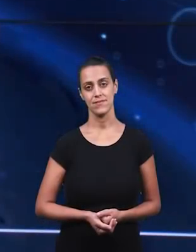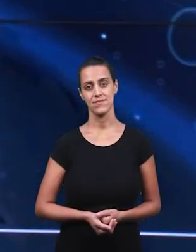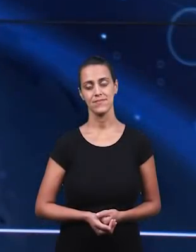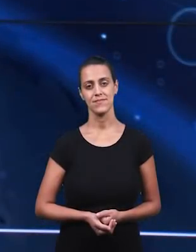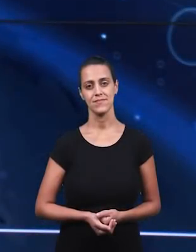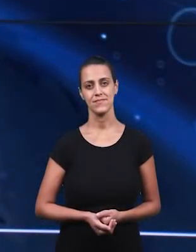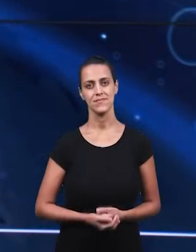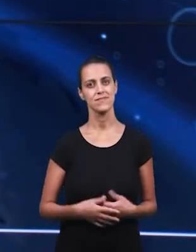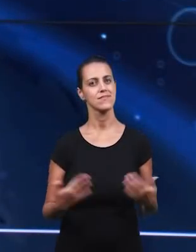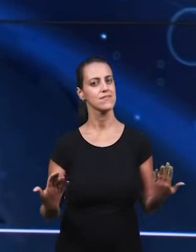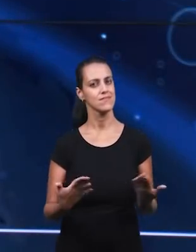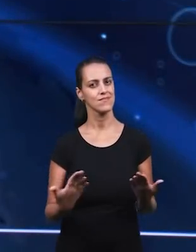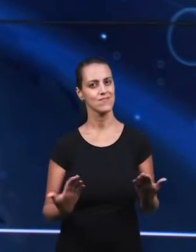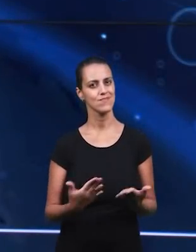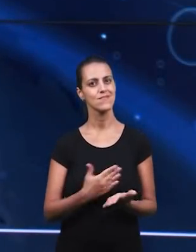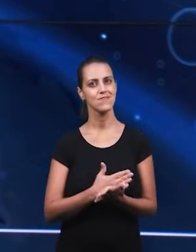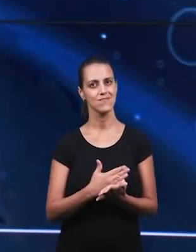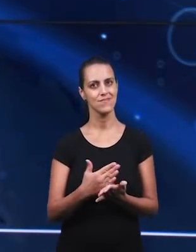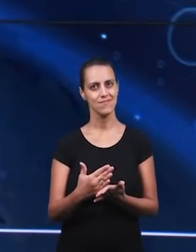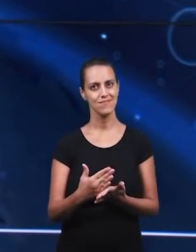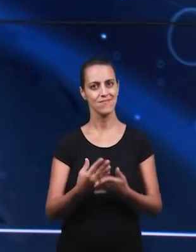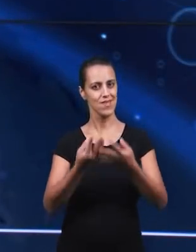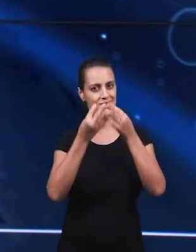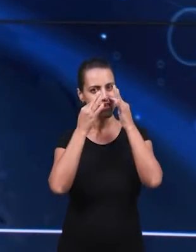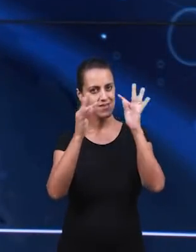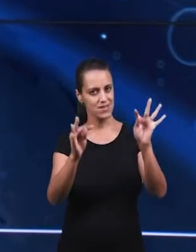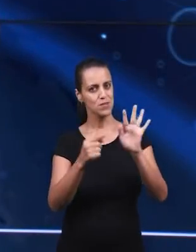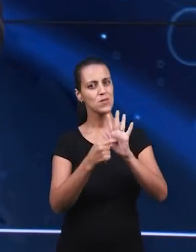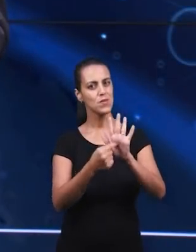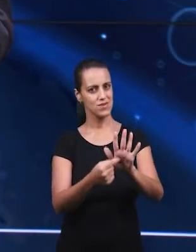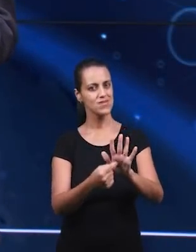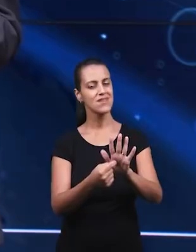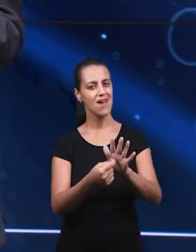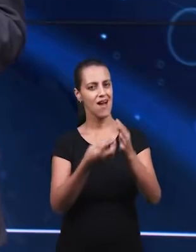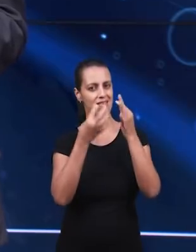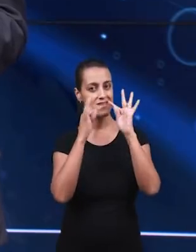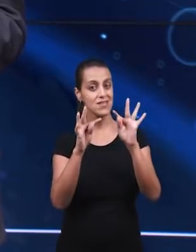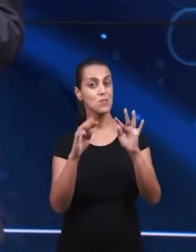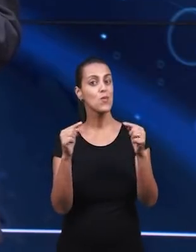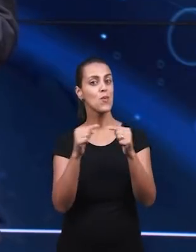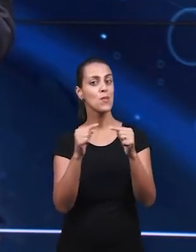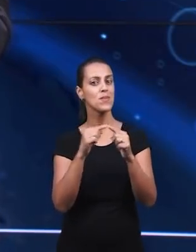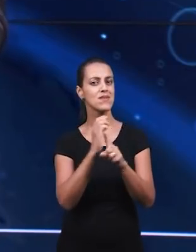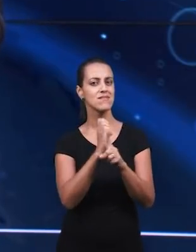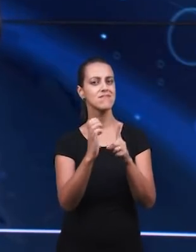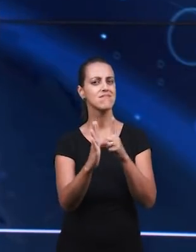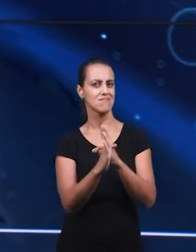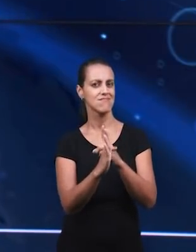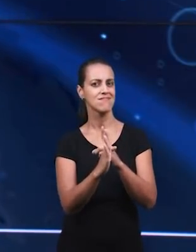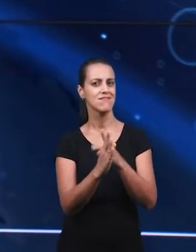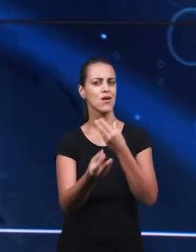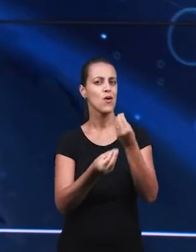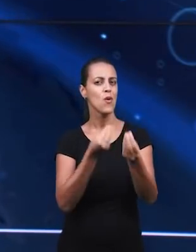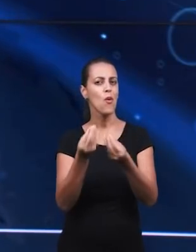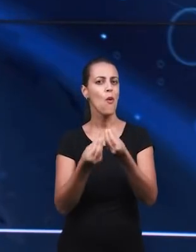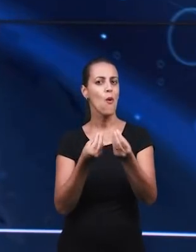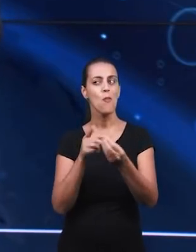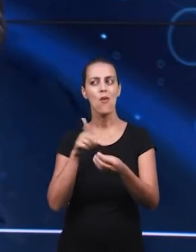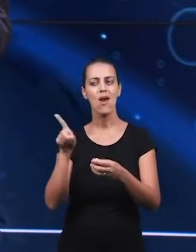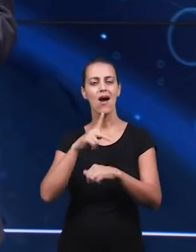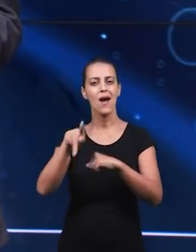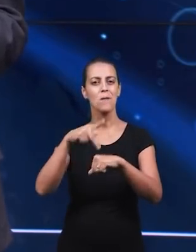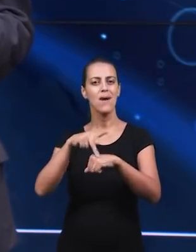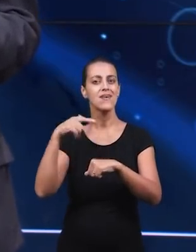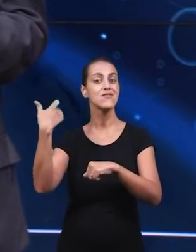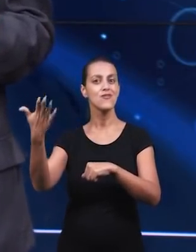Muito bem, irmãos, nós vamos iniciar agora os nossos testemunhos das escolas bíblicas dominicais, como elas são recebidas pelos nossos irmãos